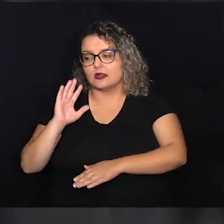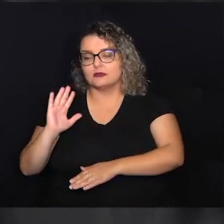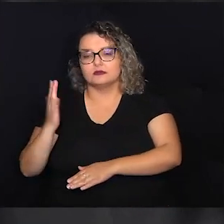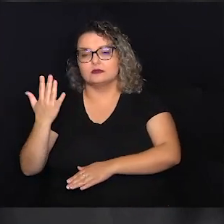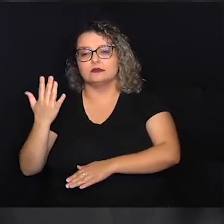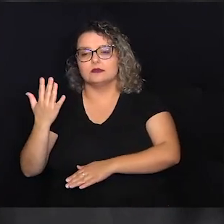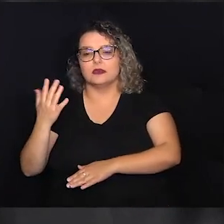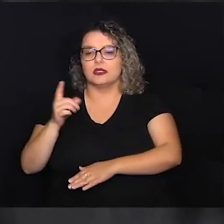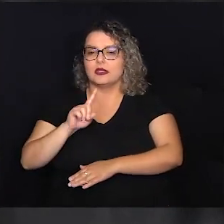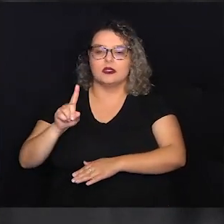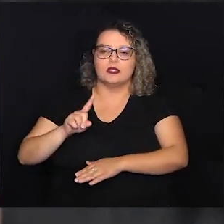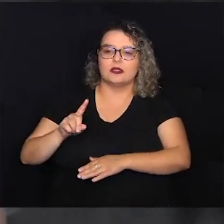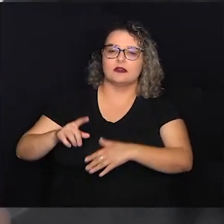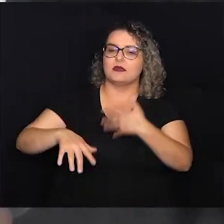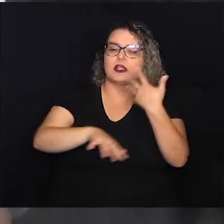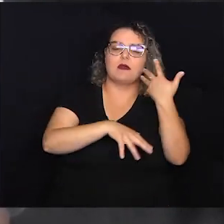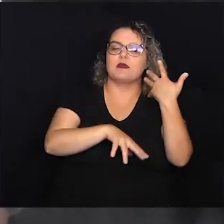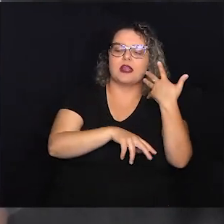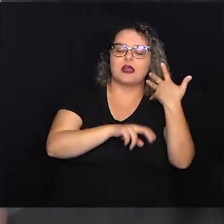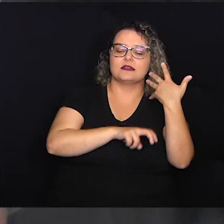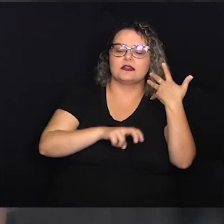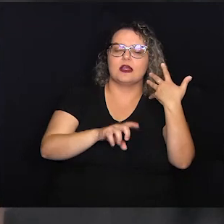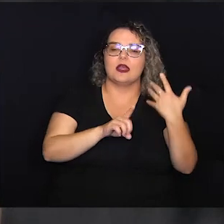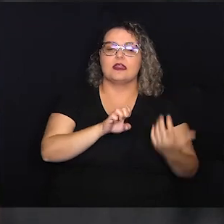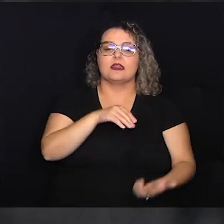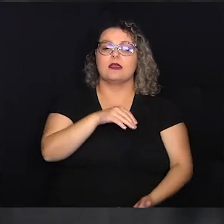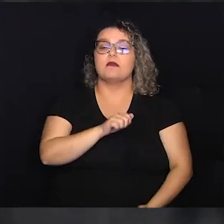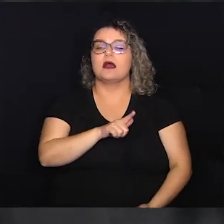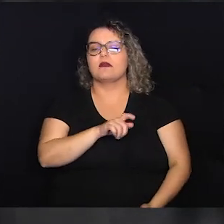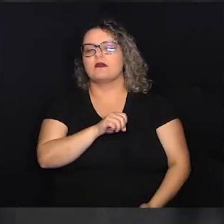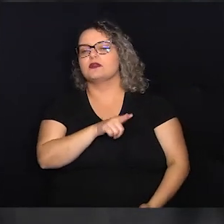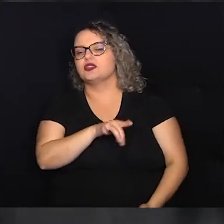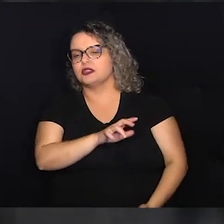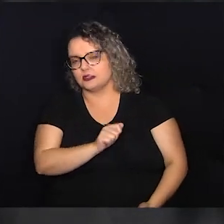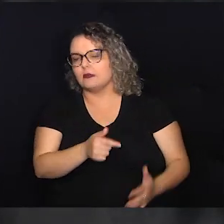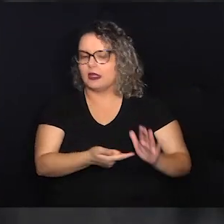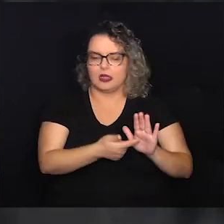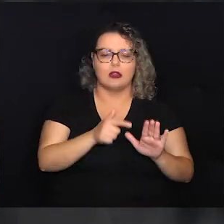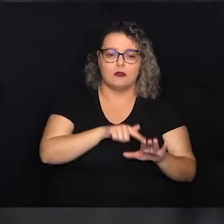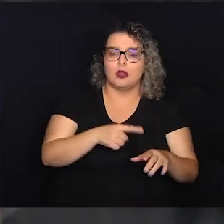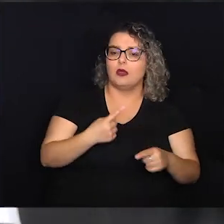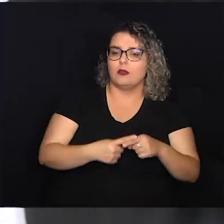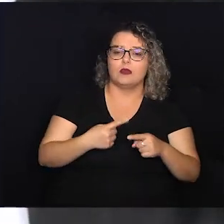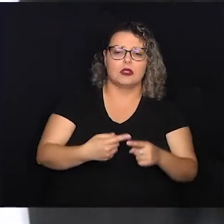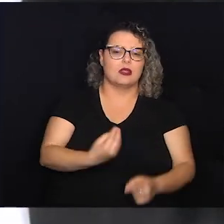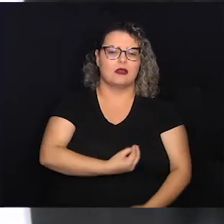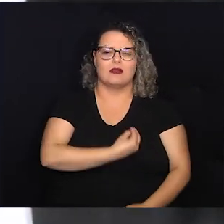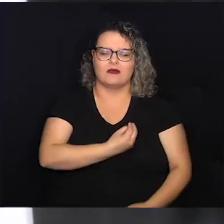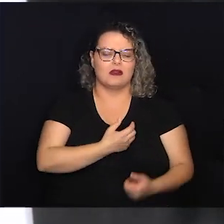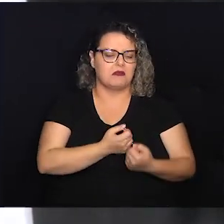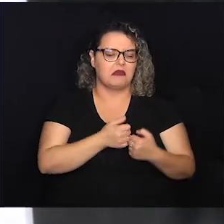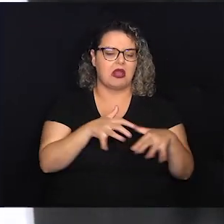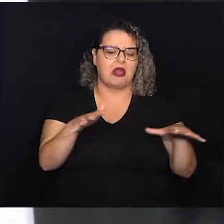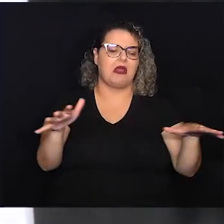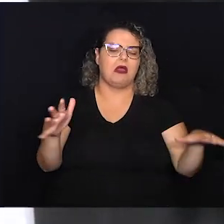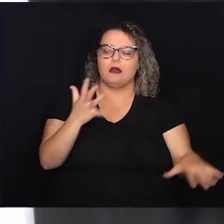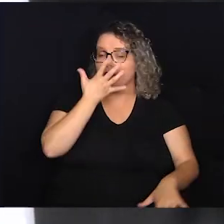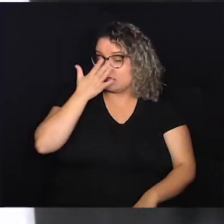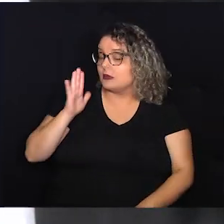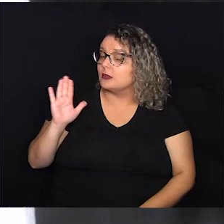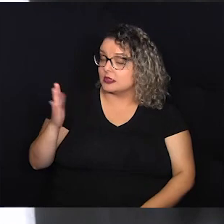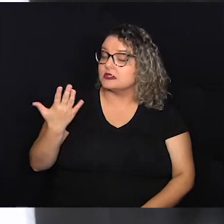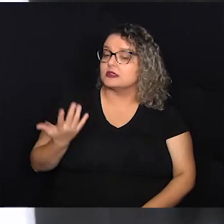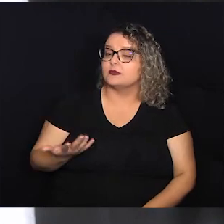não moro na rua da hipocrisia e nem tampouco me assento na praça da demagogia. Porque a vida ela é feita, é exacerbada